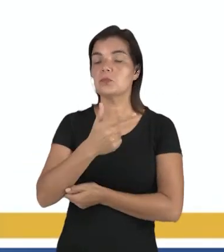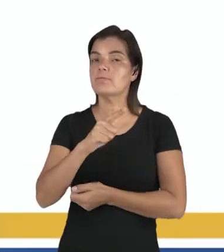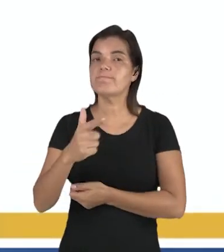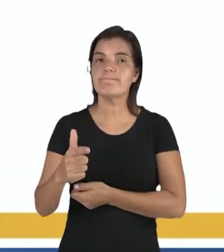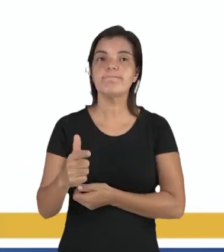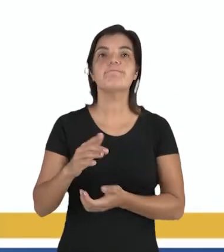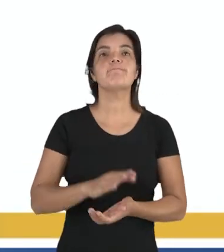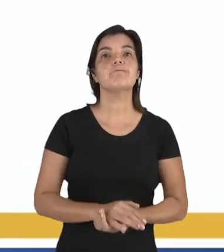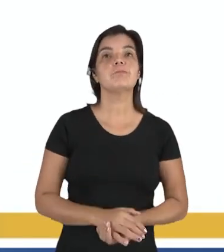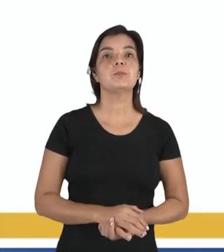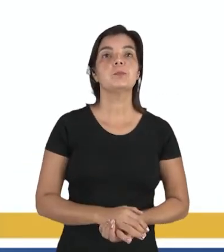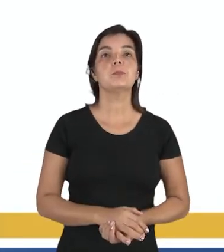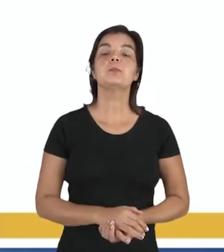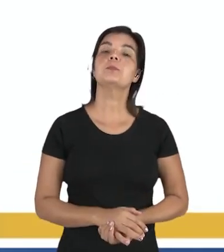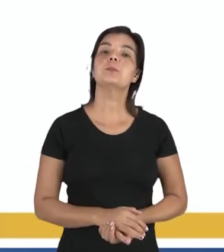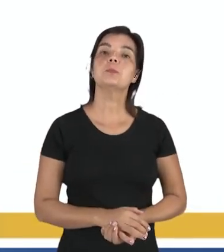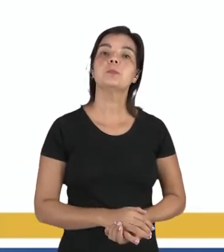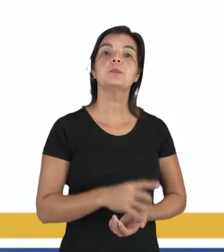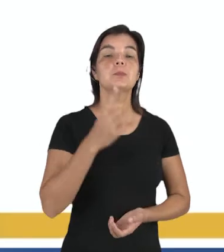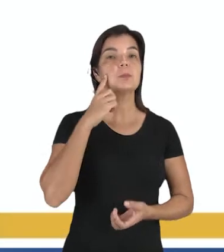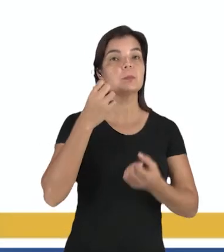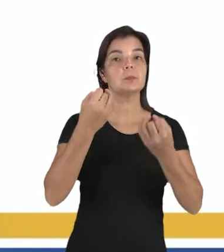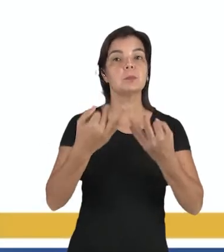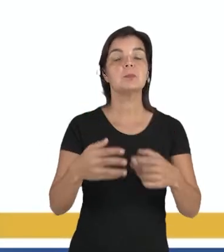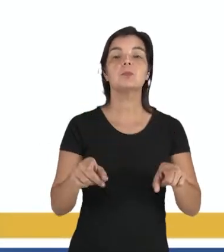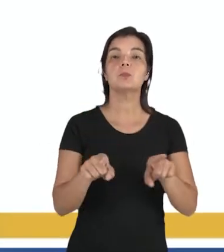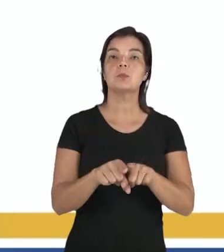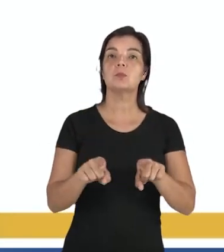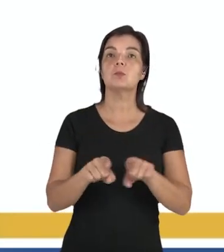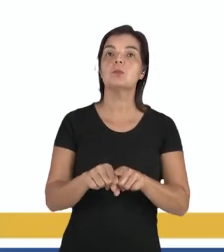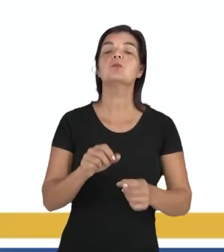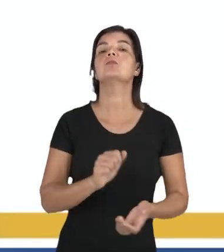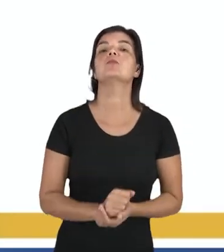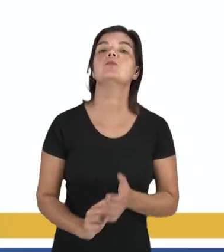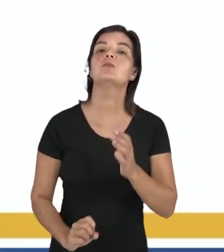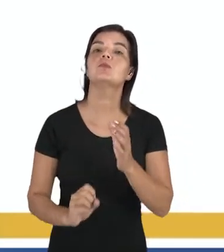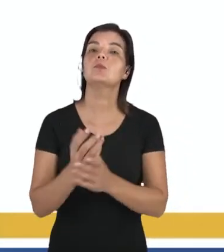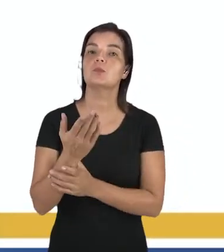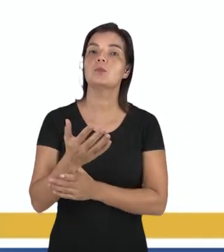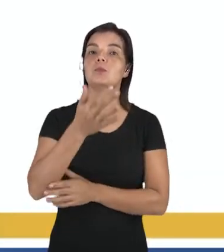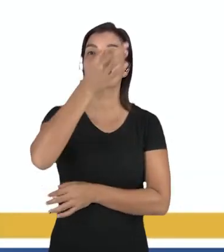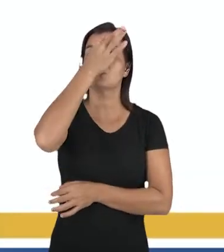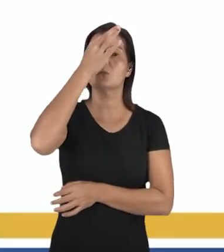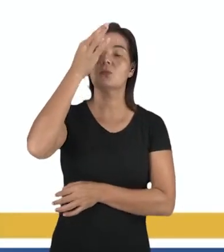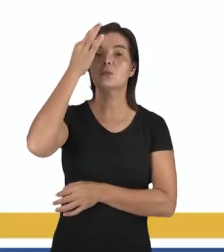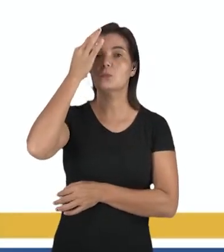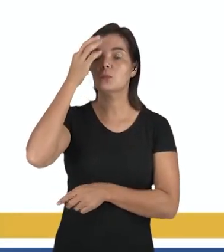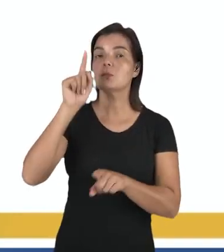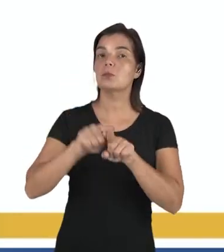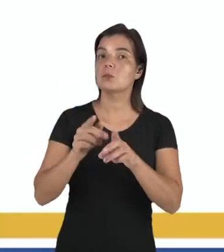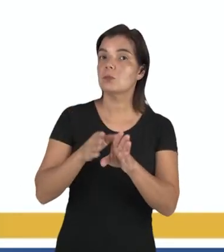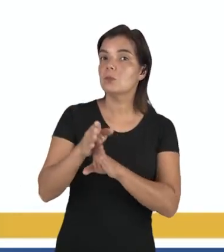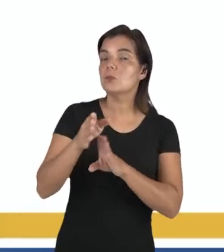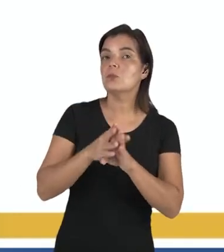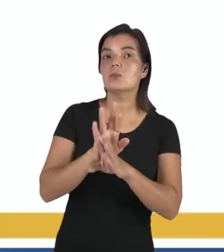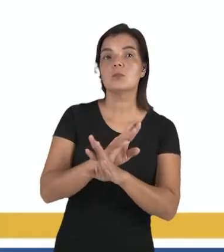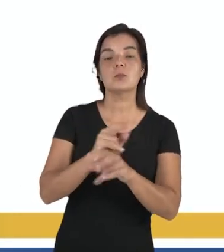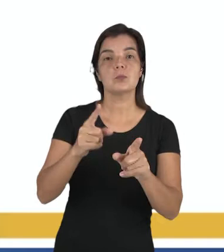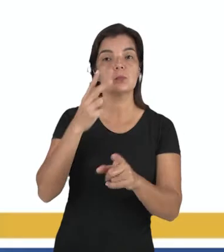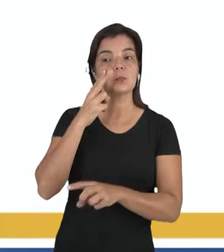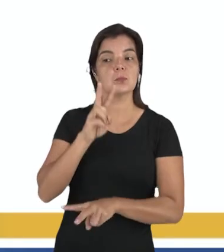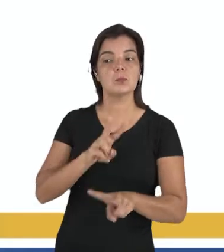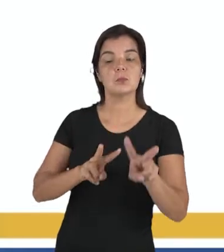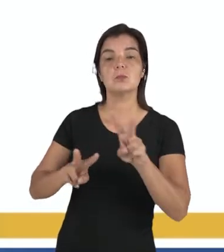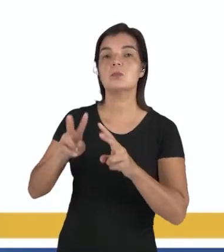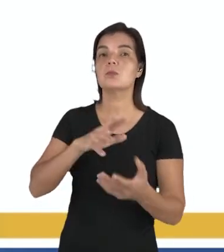imaterial. Então, continuando aqui, que é o que eu estava dizendo sobre os fundamentos filosóficos que orientam as diferentes visões